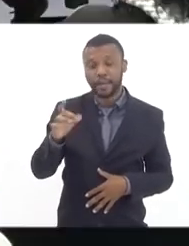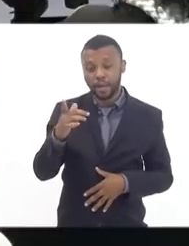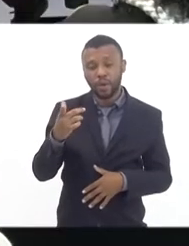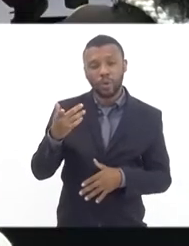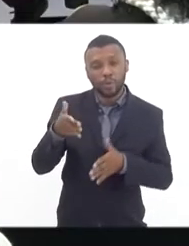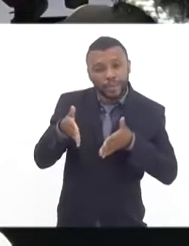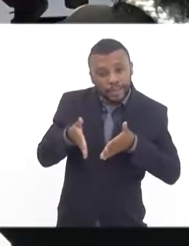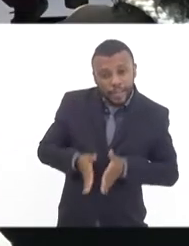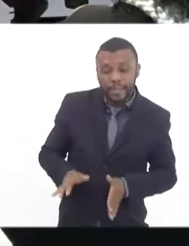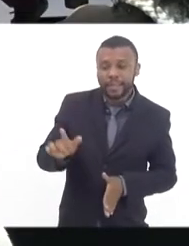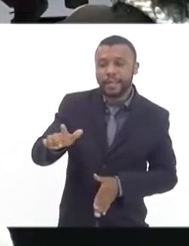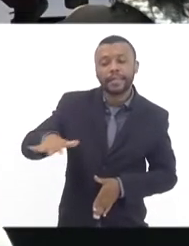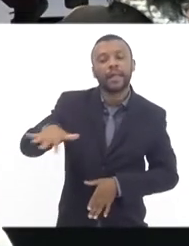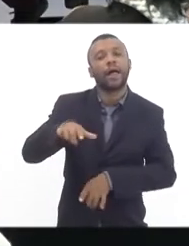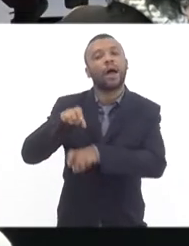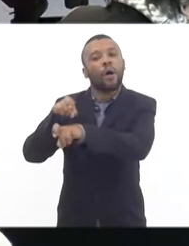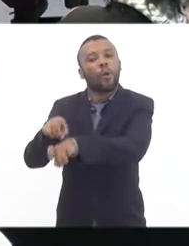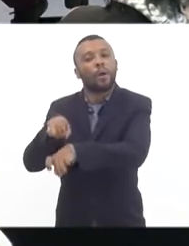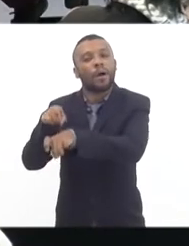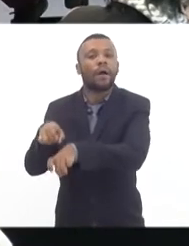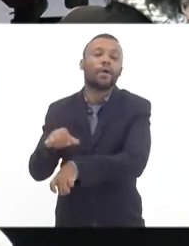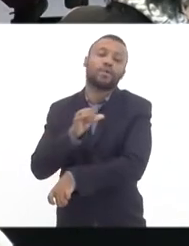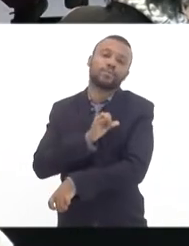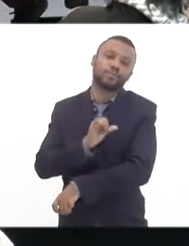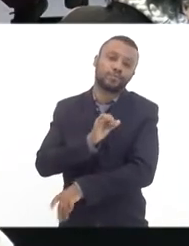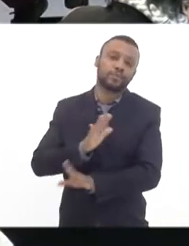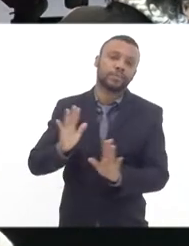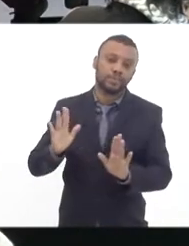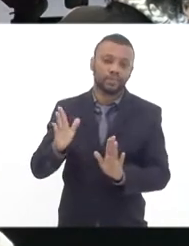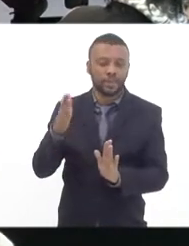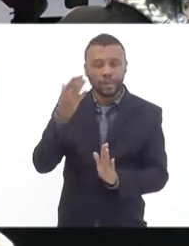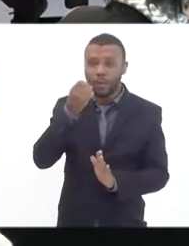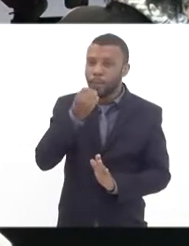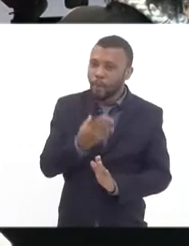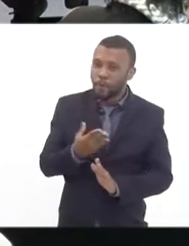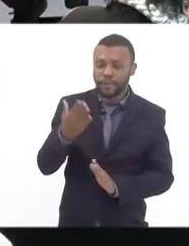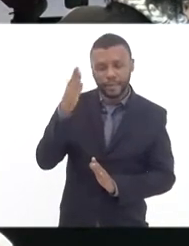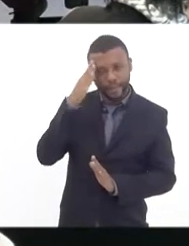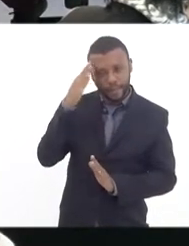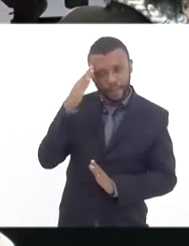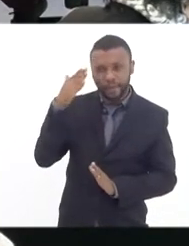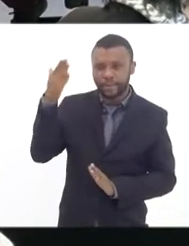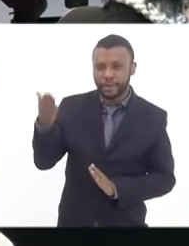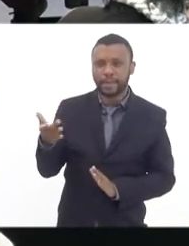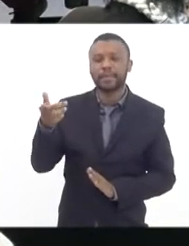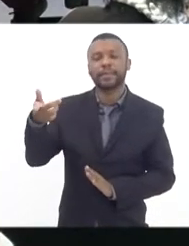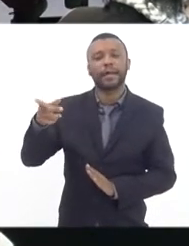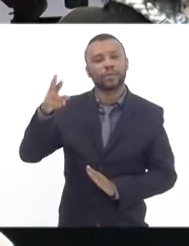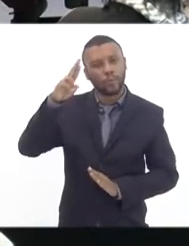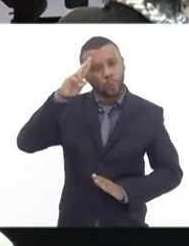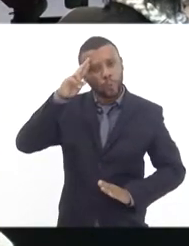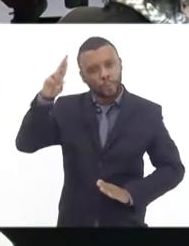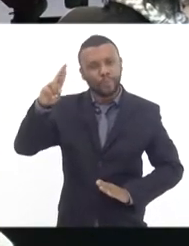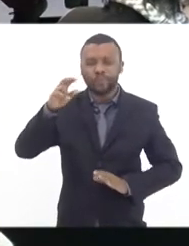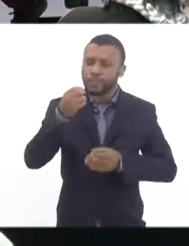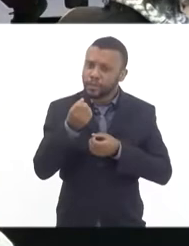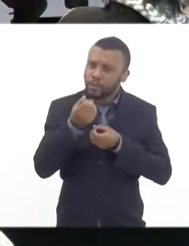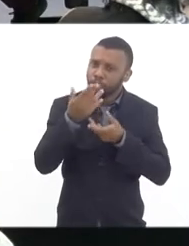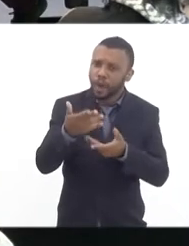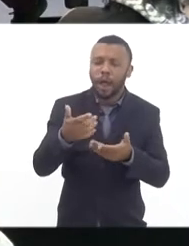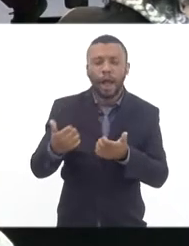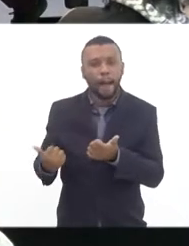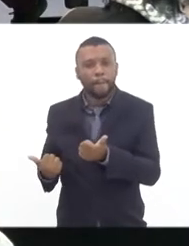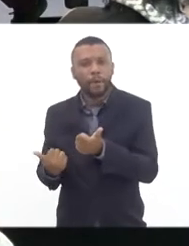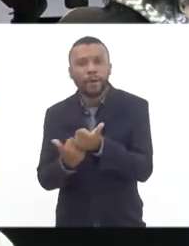né? E que bom que o senhor está no comando, é morador de São Gonçalo, e pelo seu relato, apoiando integralmente